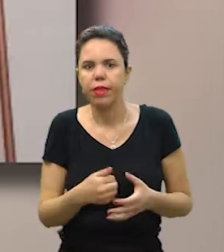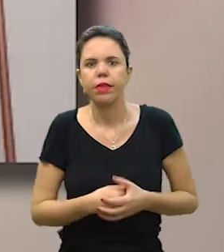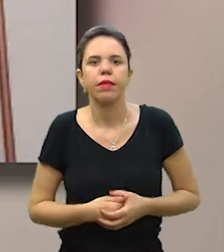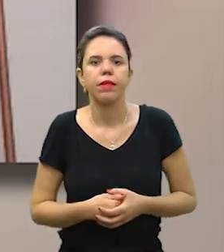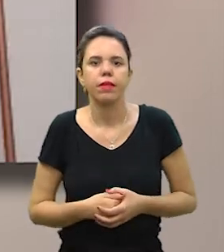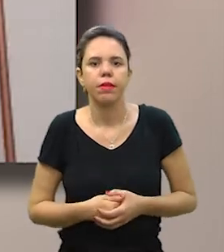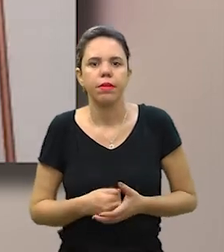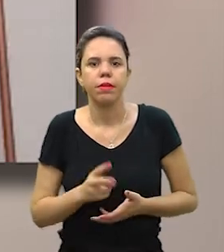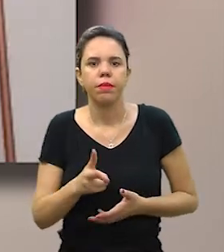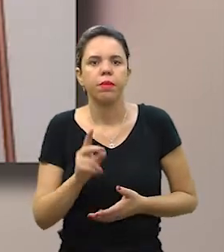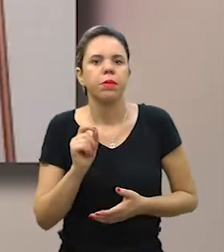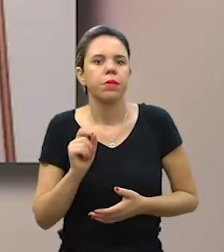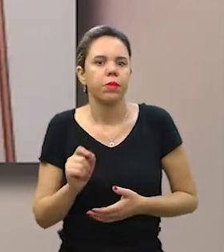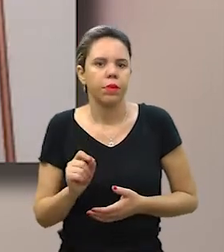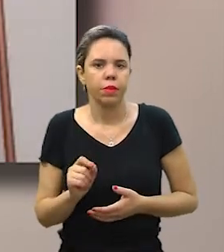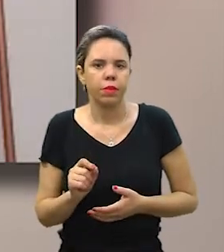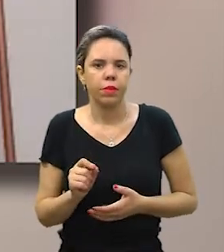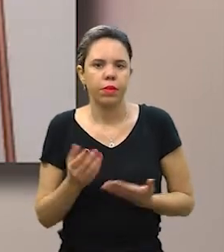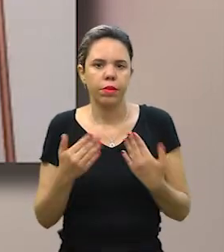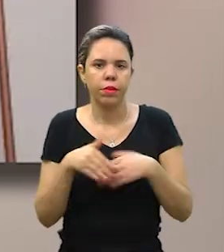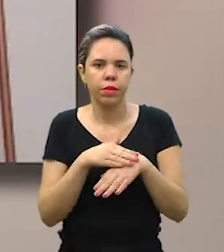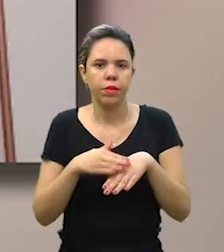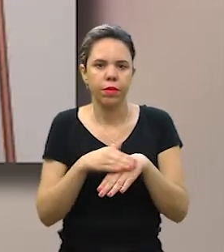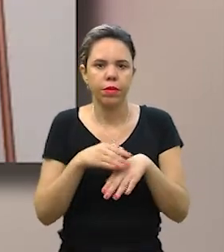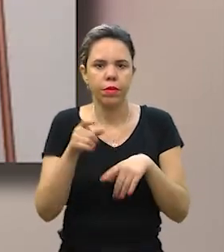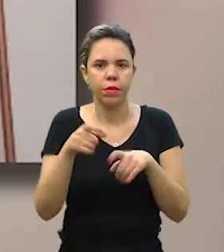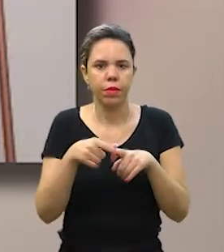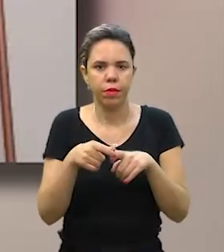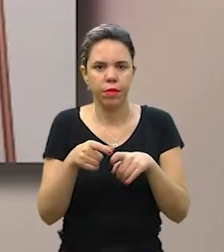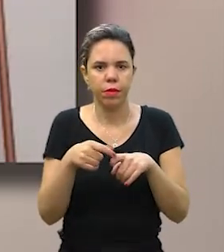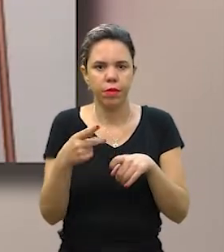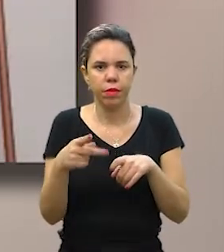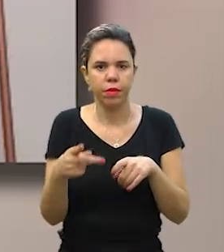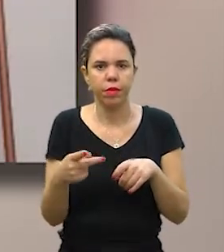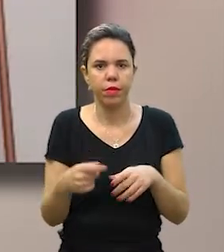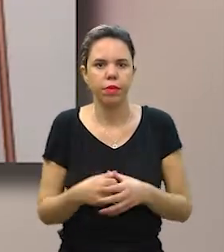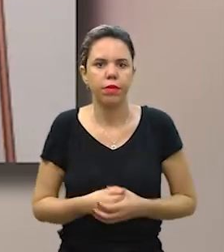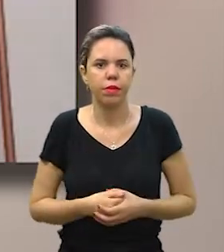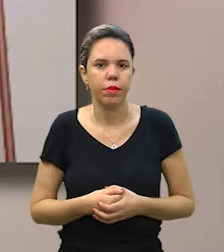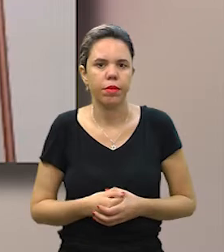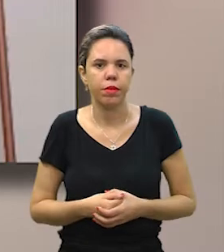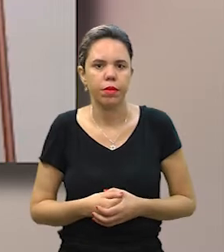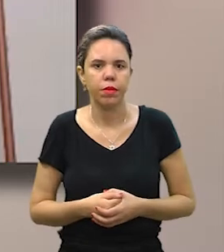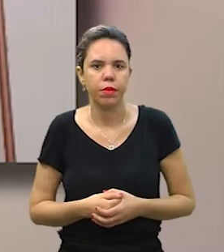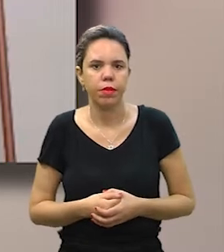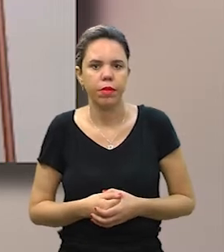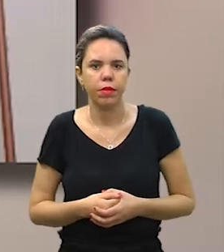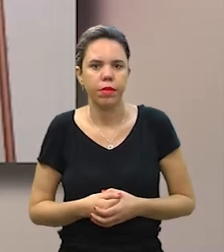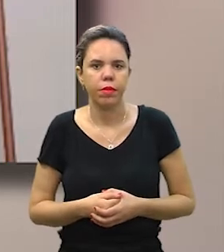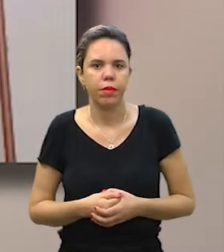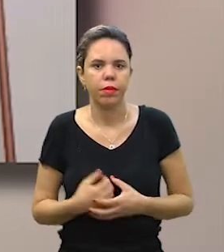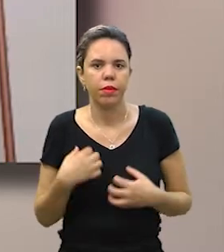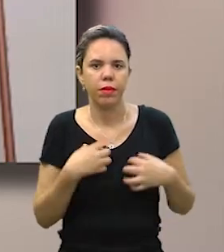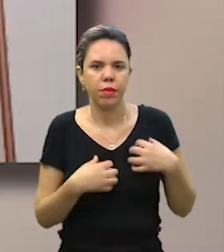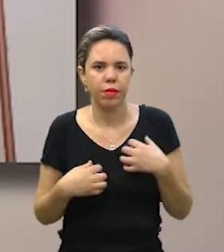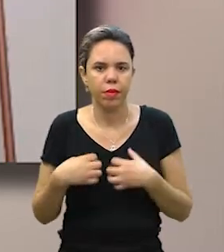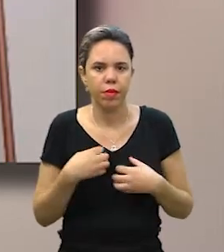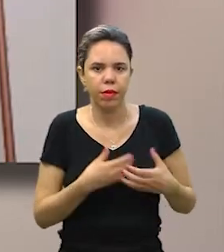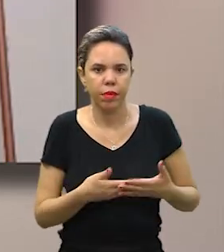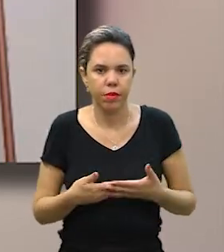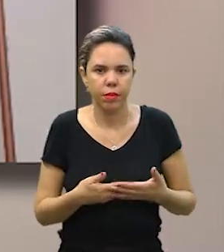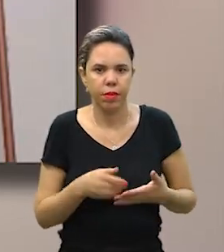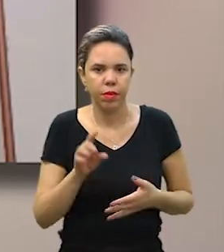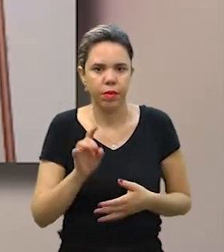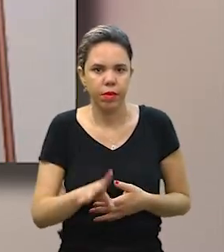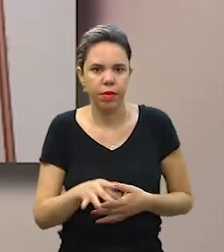cólica, sempre conversar com o seu pediatra, porque nem sempre esse desconforto do